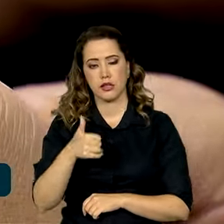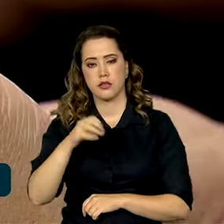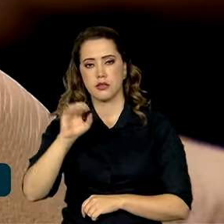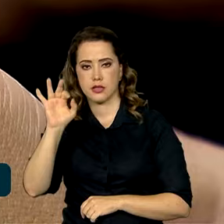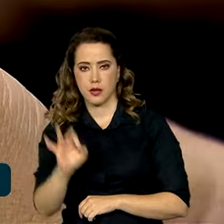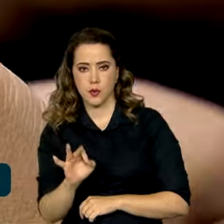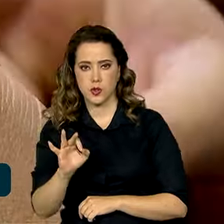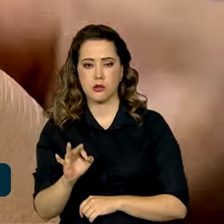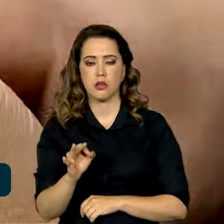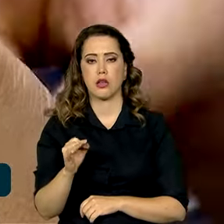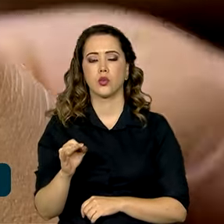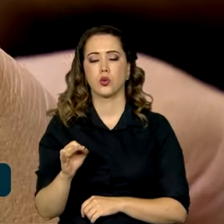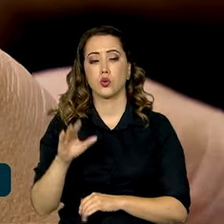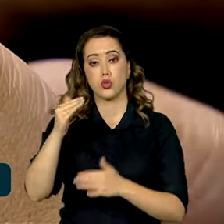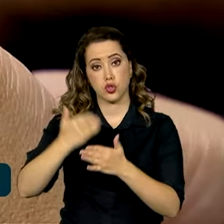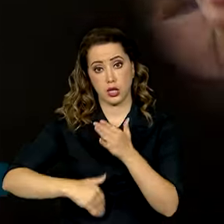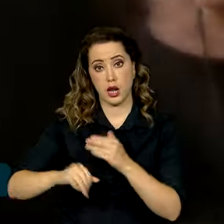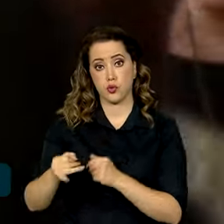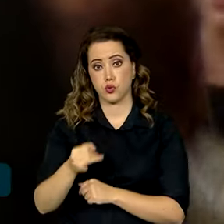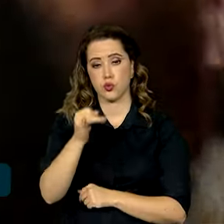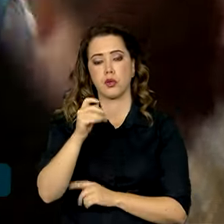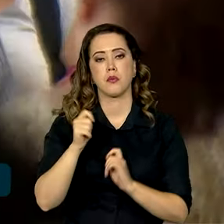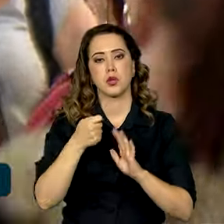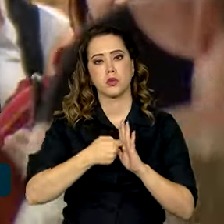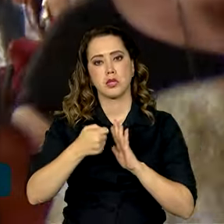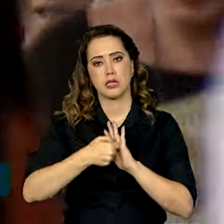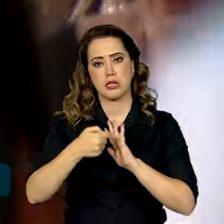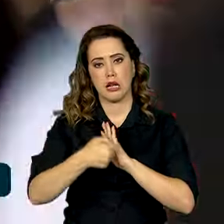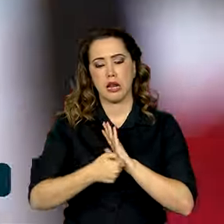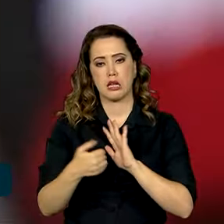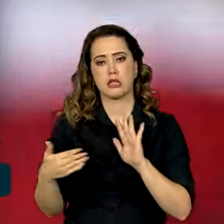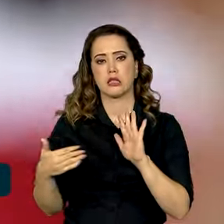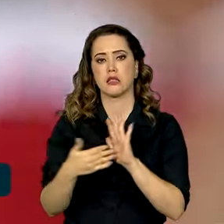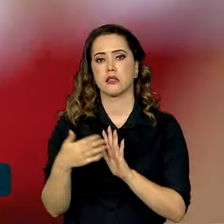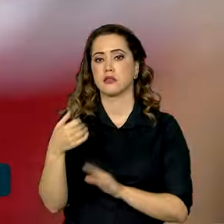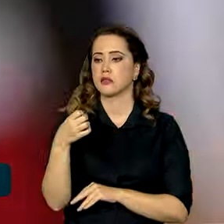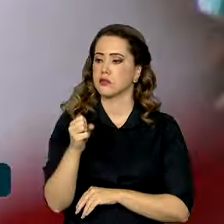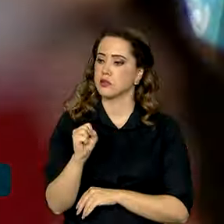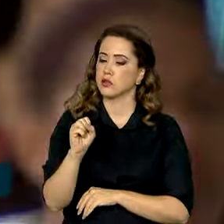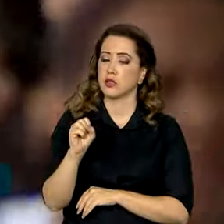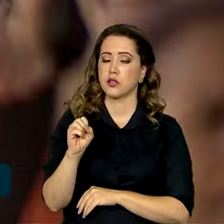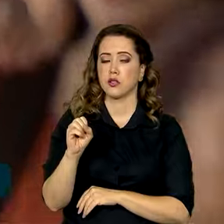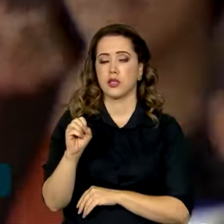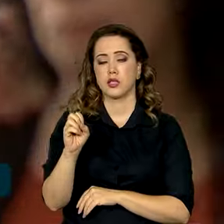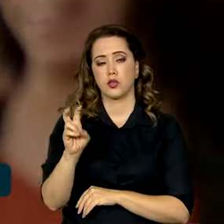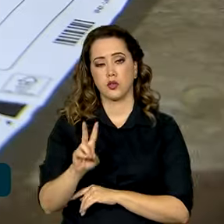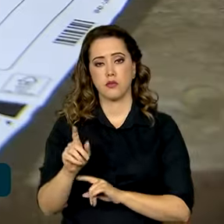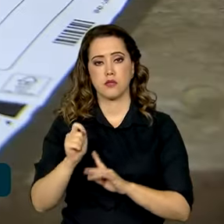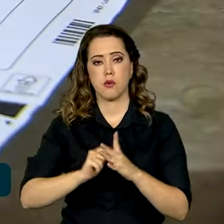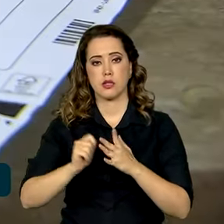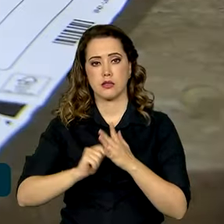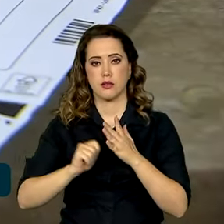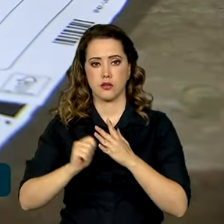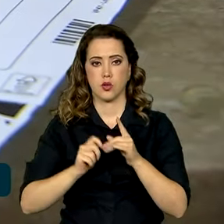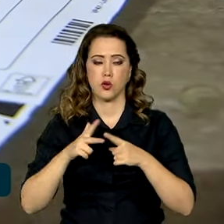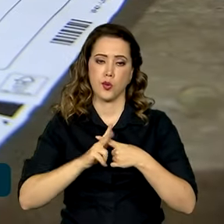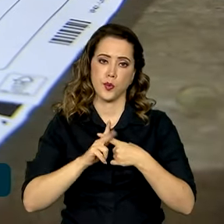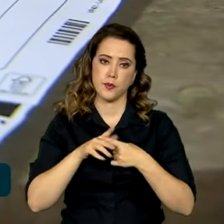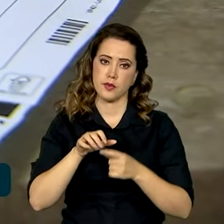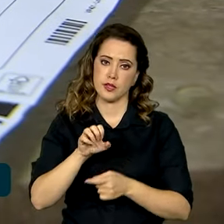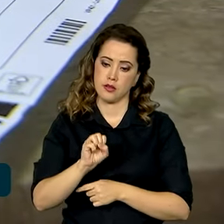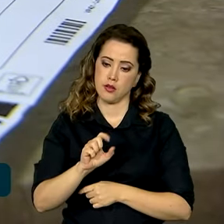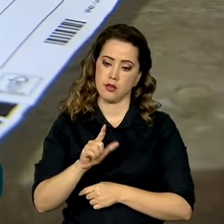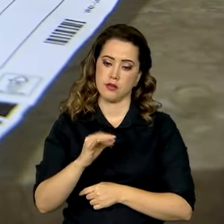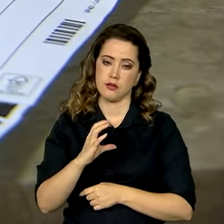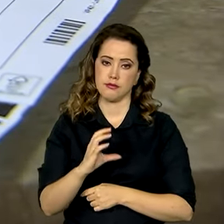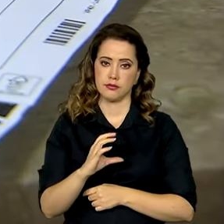de desconto nos juros e poderá parcelar o restante do valor em até 48 prestações corrigidas pela Selic, a